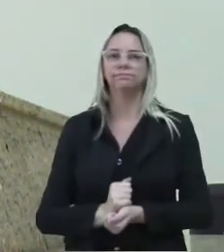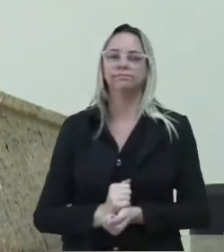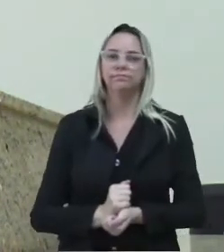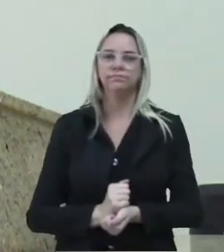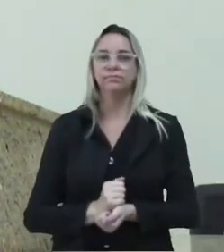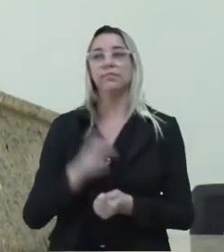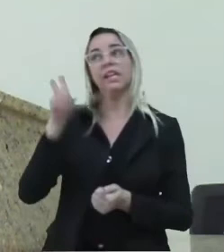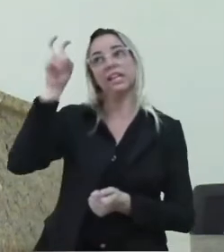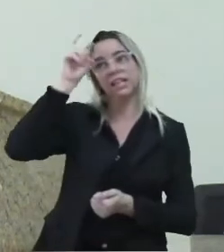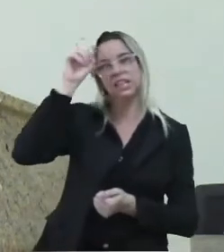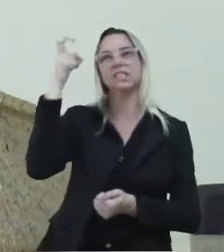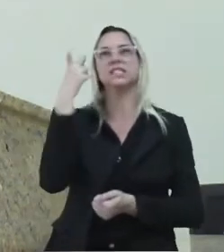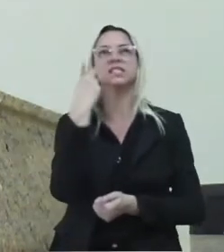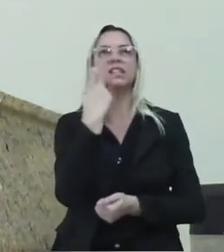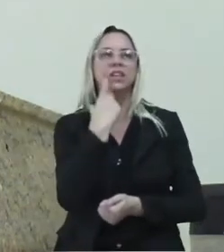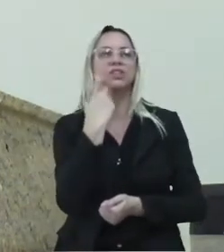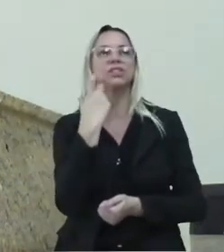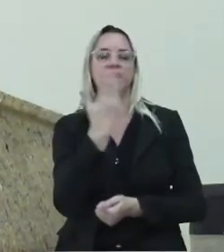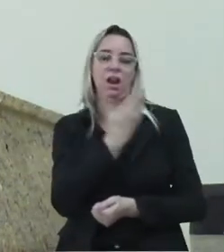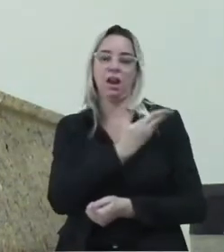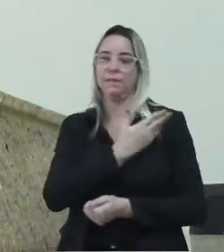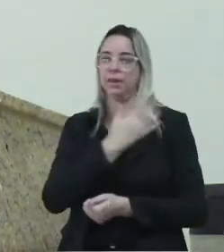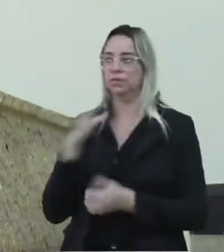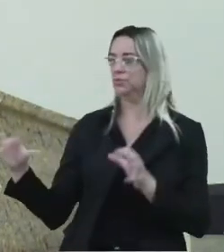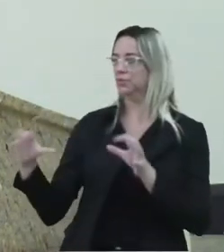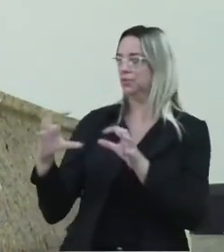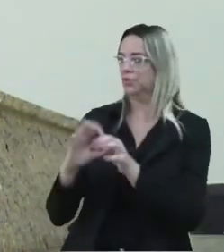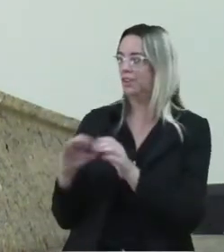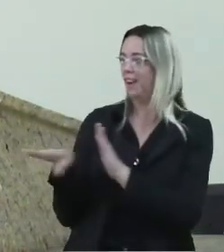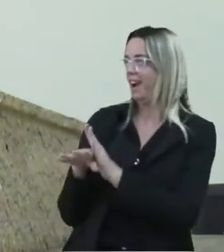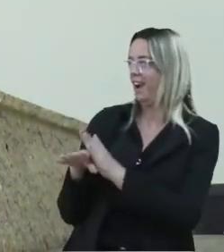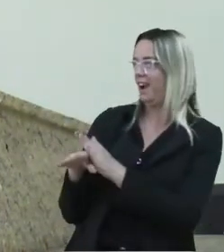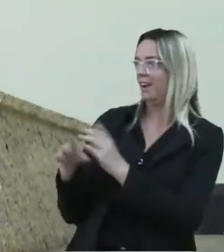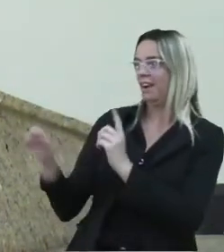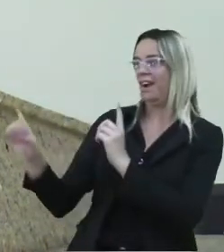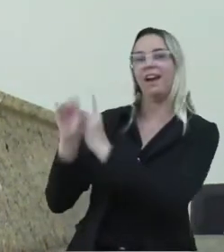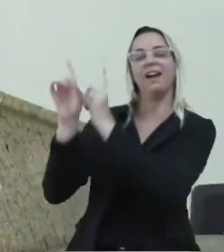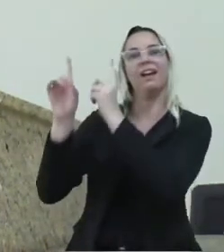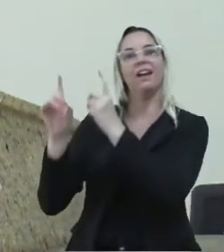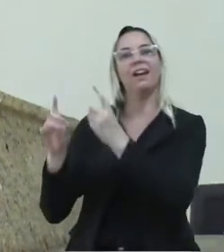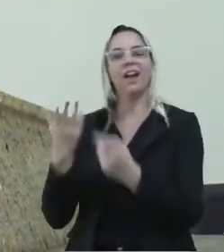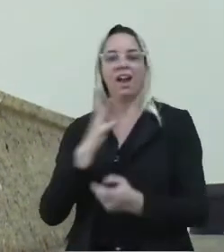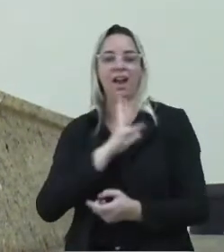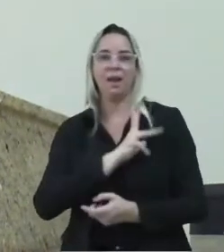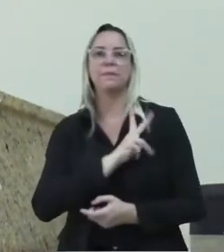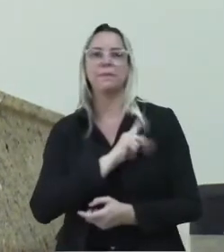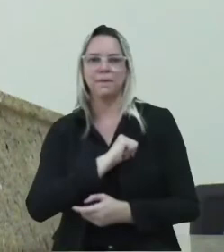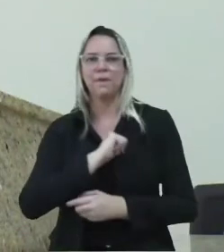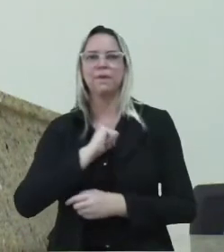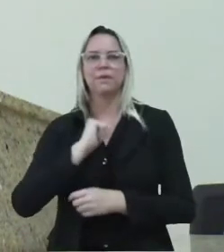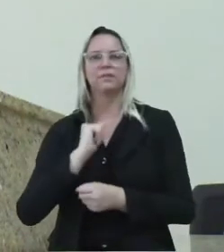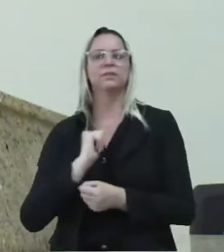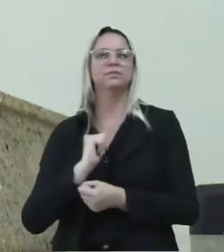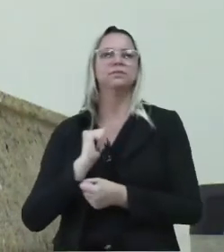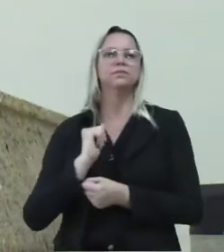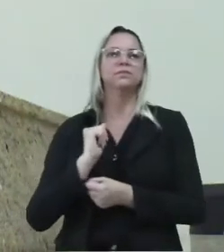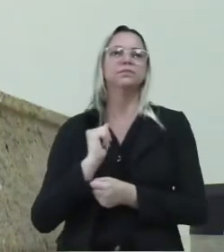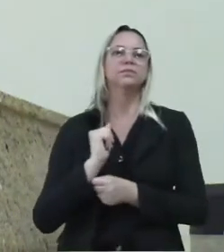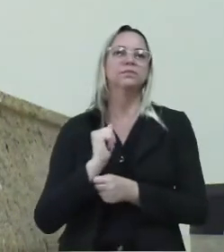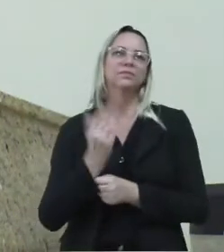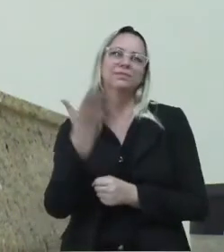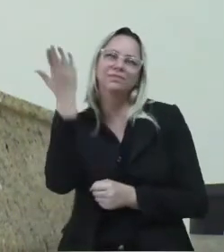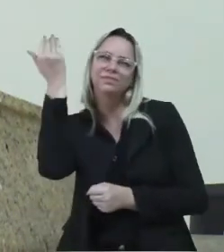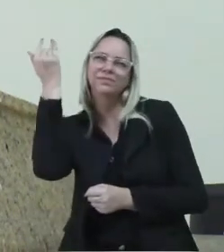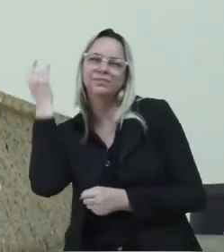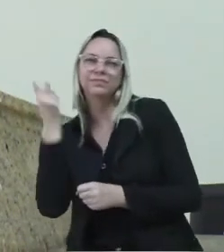sexta, que os amigos se encontram, os afilhados vão da casa dos padrinhos. Isso é o meu costume da época, até hoje